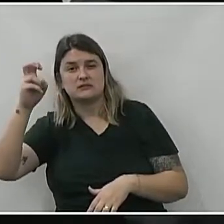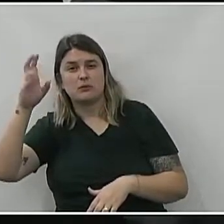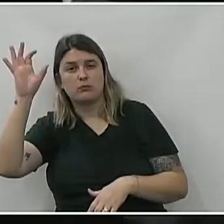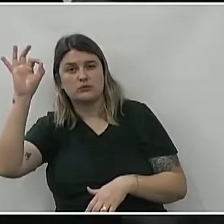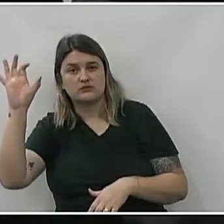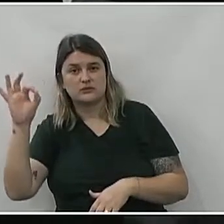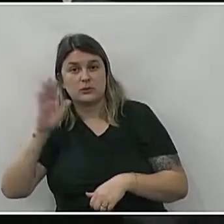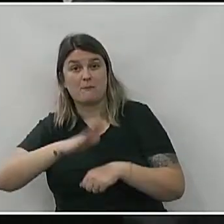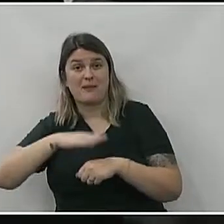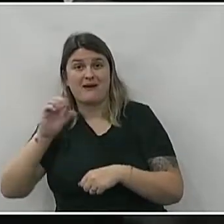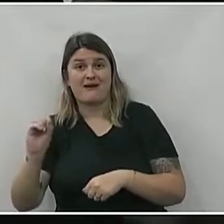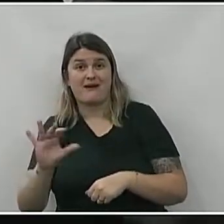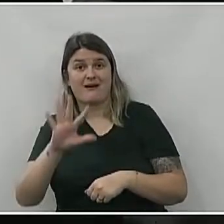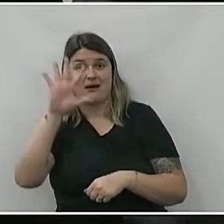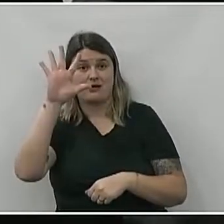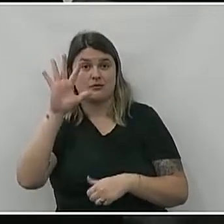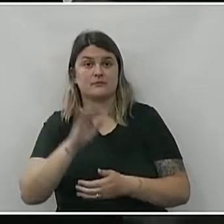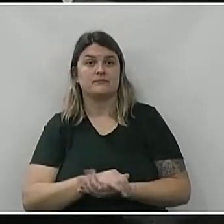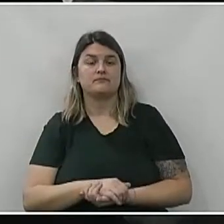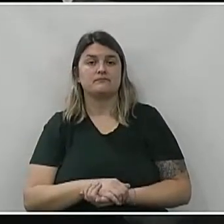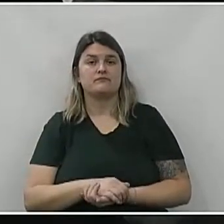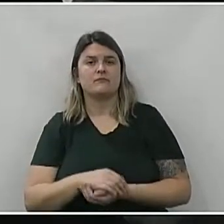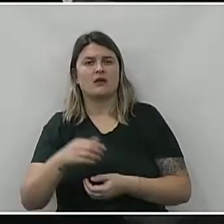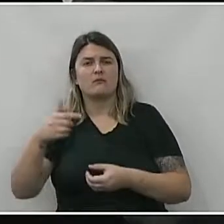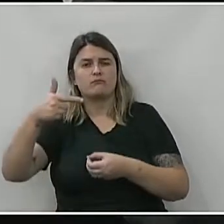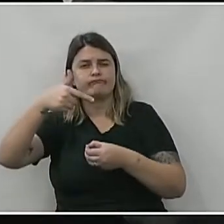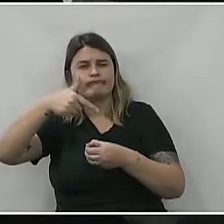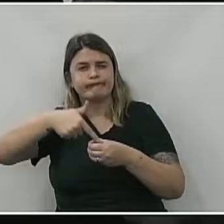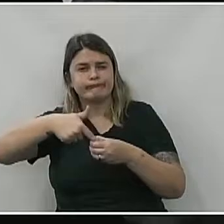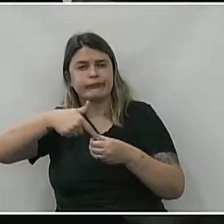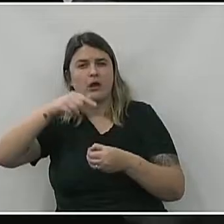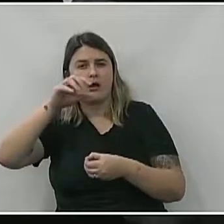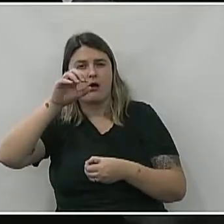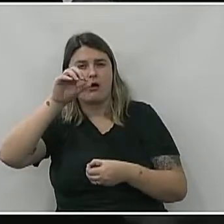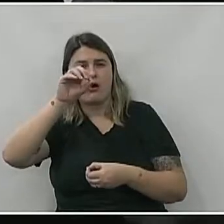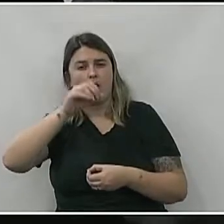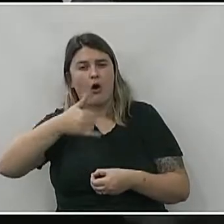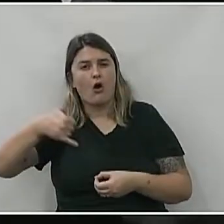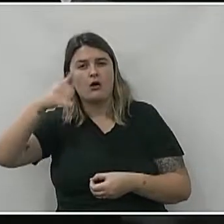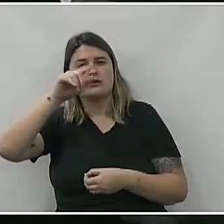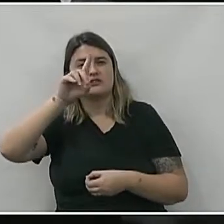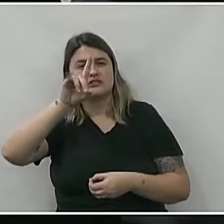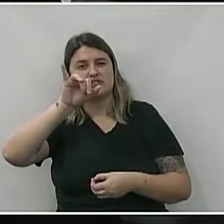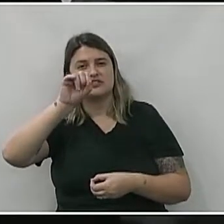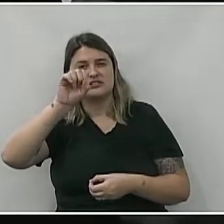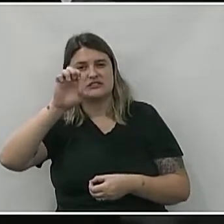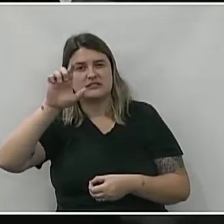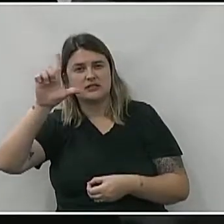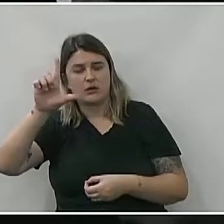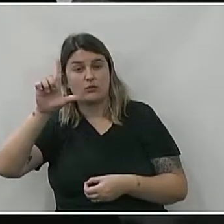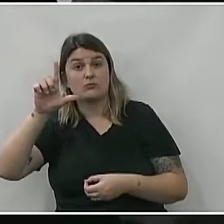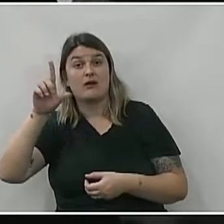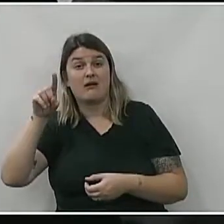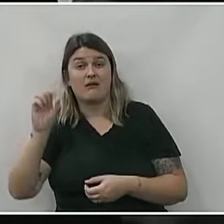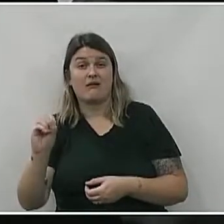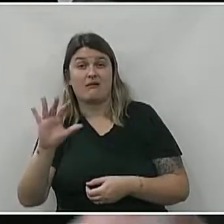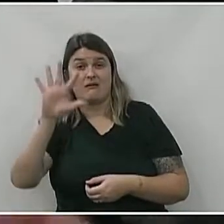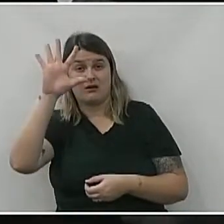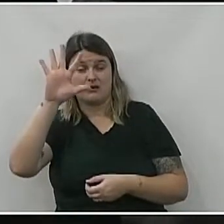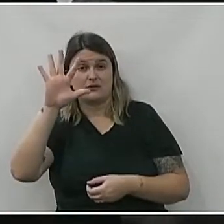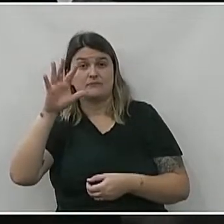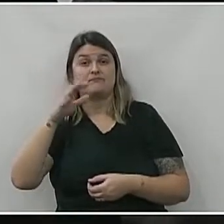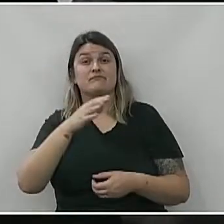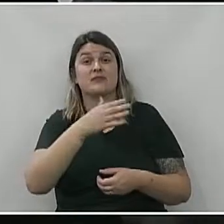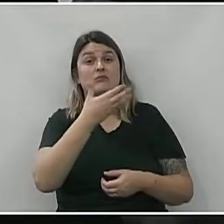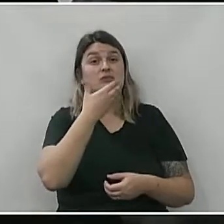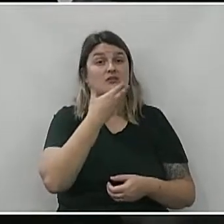95,65%. Cabe ressaltar que o óleo diesel é o segundo maior custo do transporte coletivo. Então, entre dezembro de 2018 a